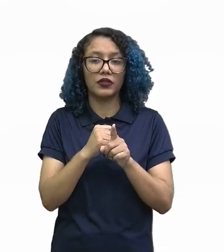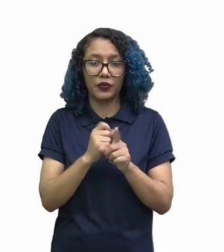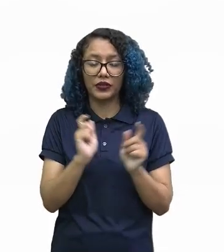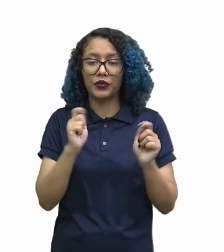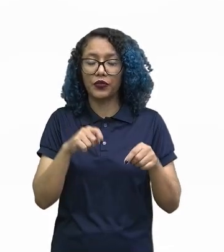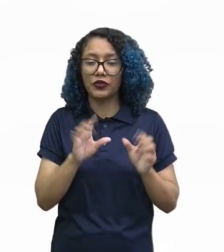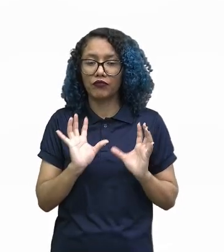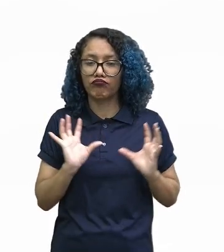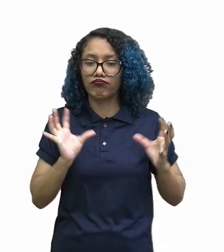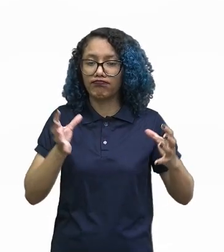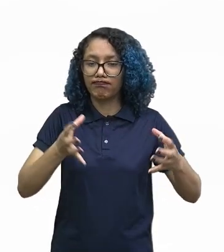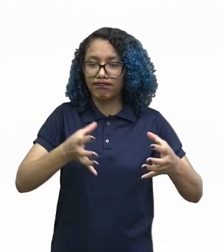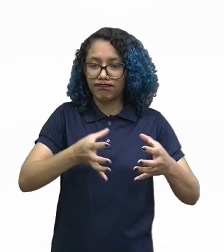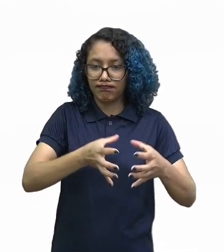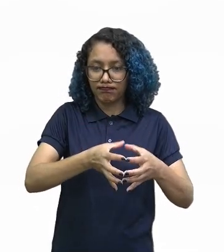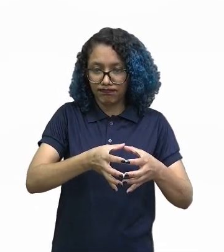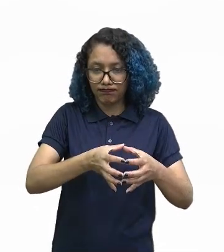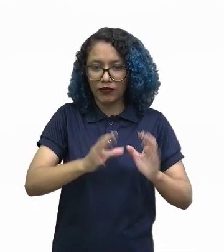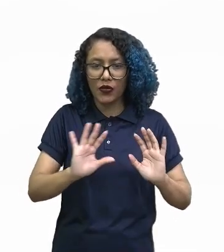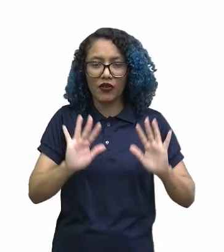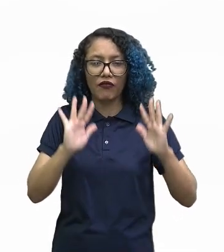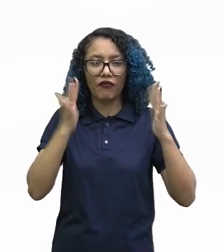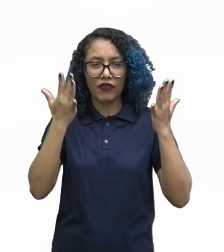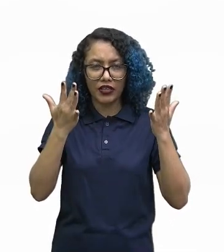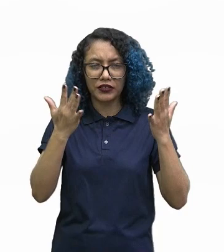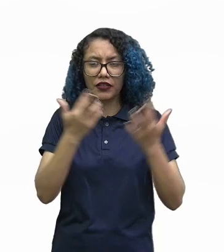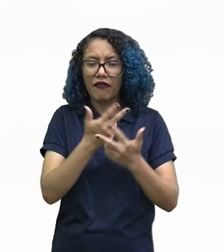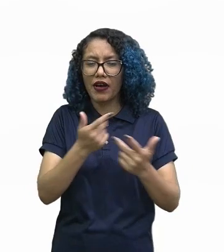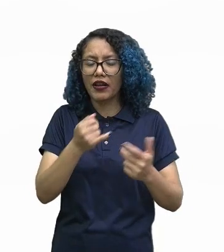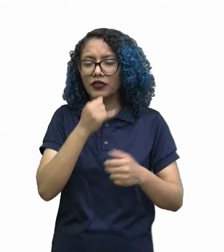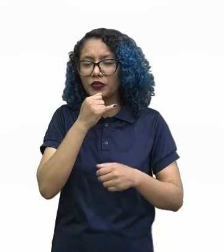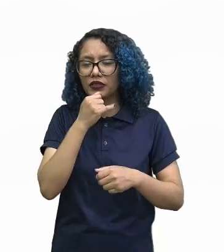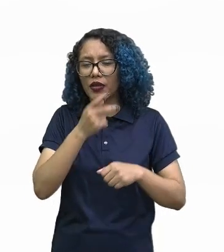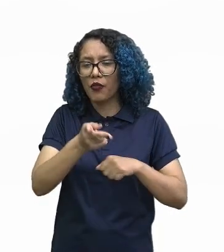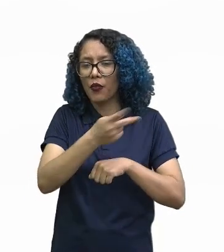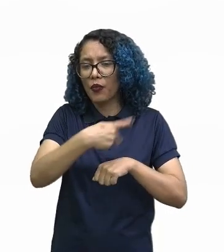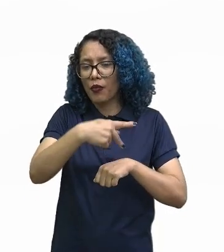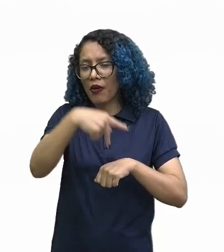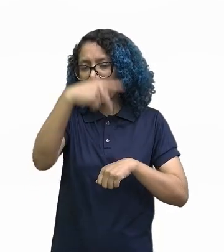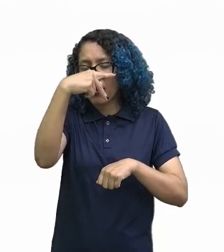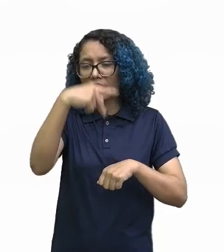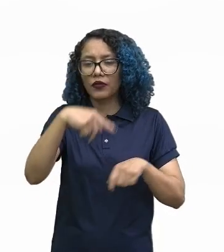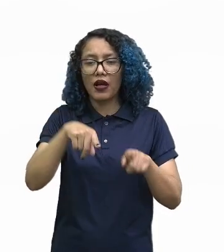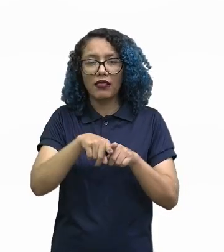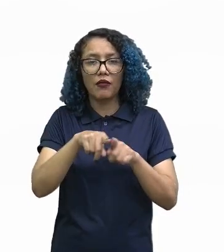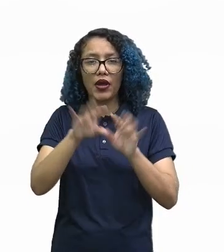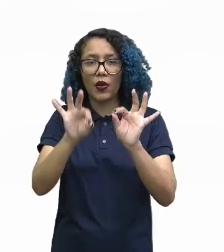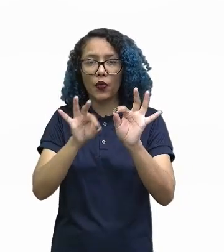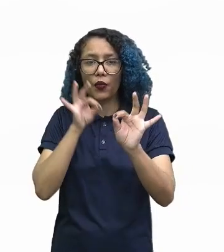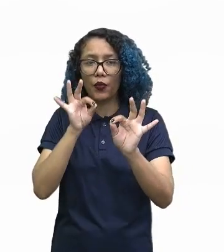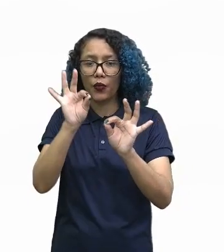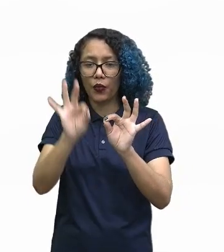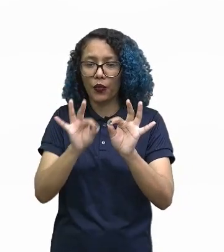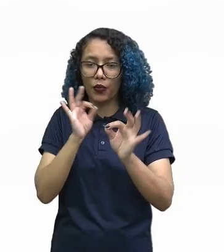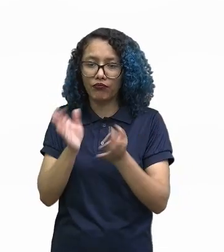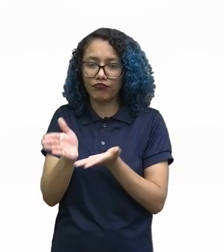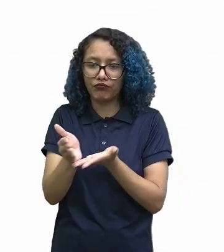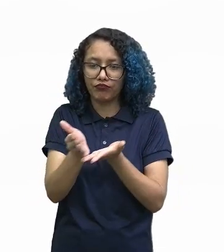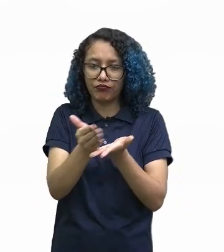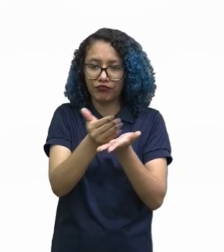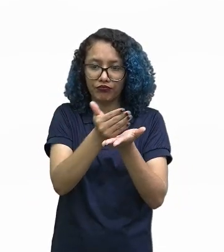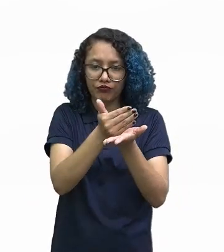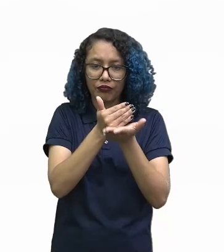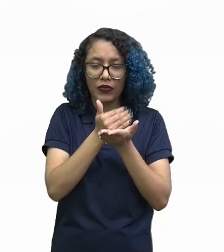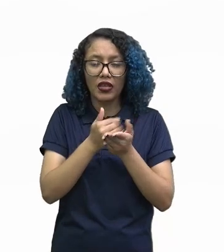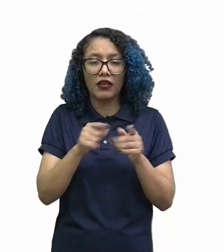em grandes encontros do ano, como a Páscoa, a colheita da uva ou festivais